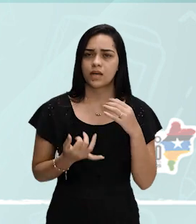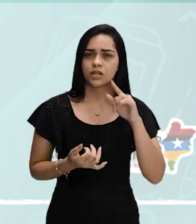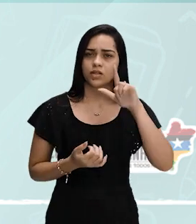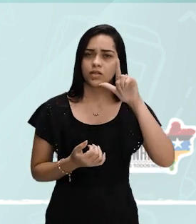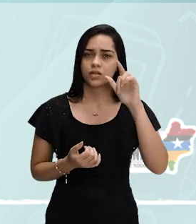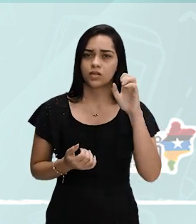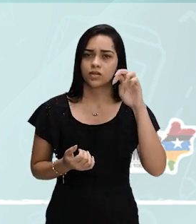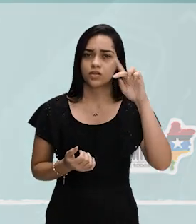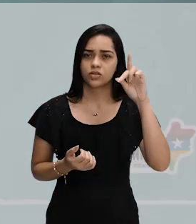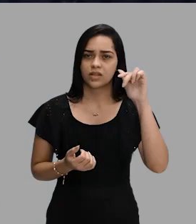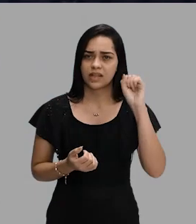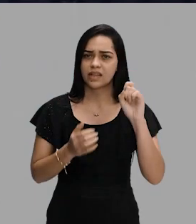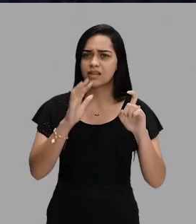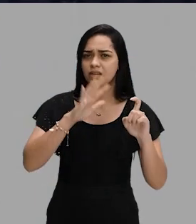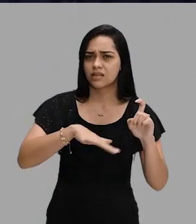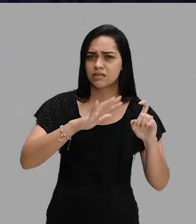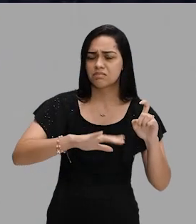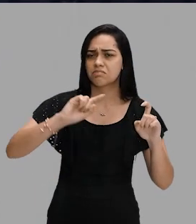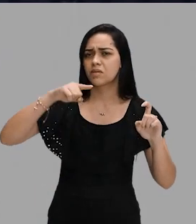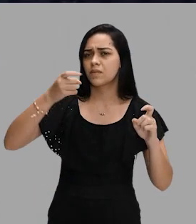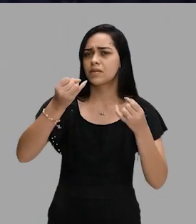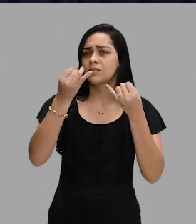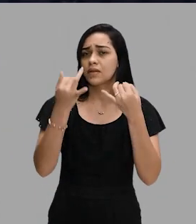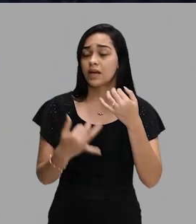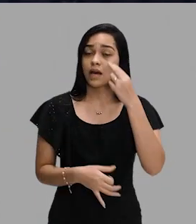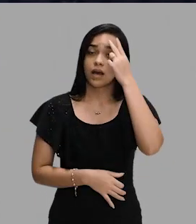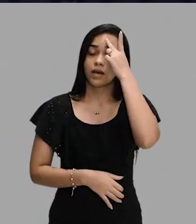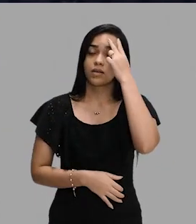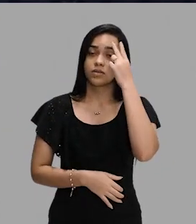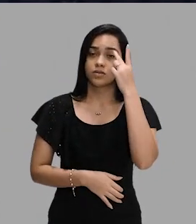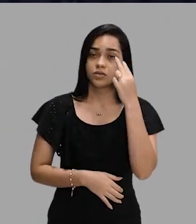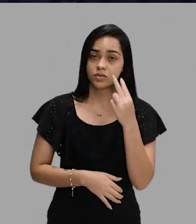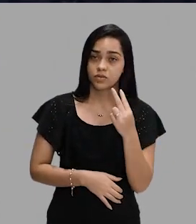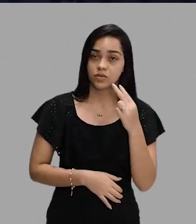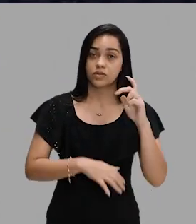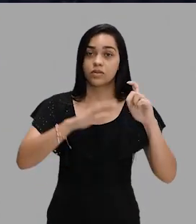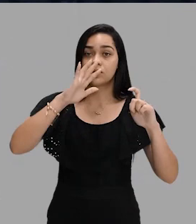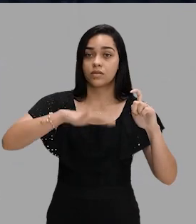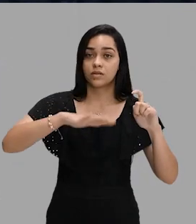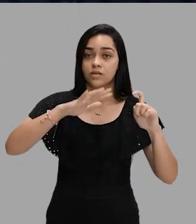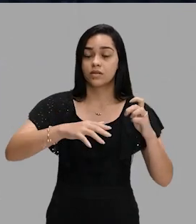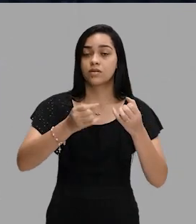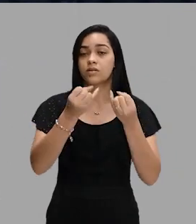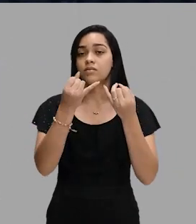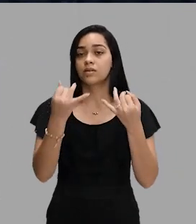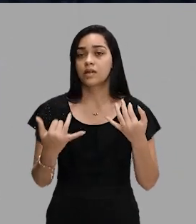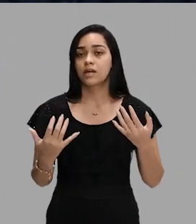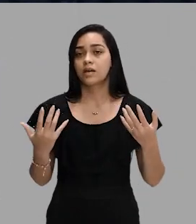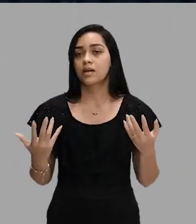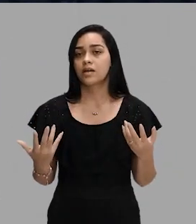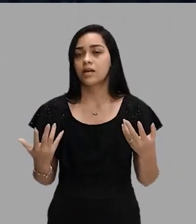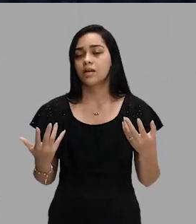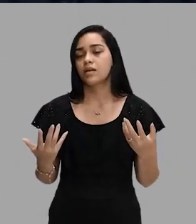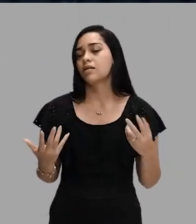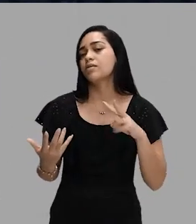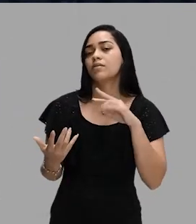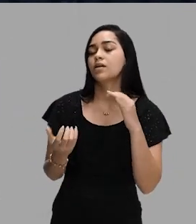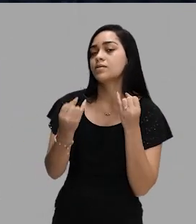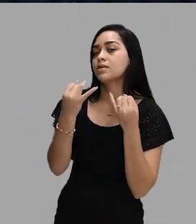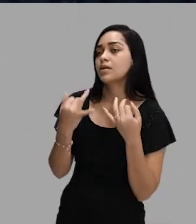lendas, nós vamos ver lá na frente a história, a lenda que conta a história, né? Conta a história, diz a lenda